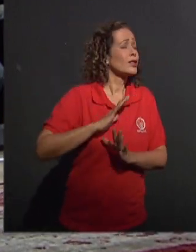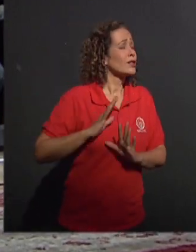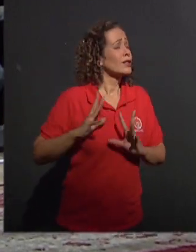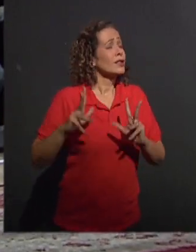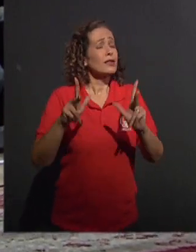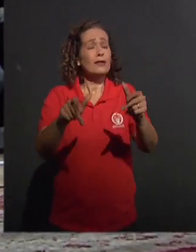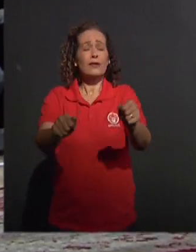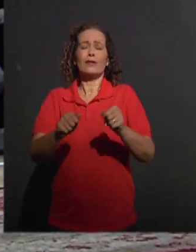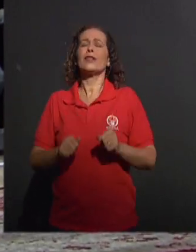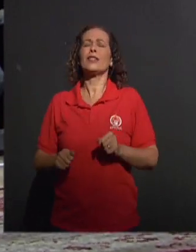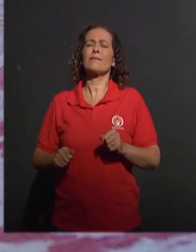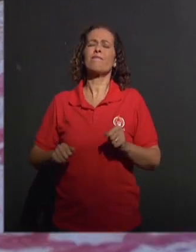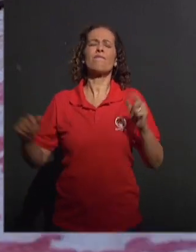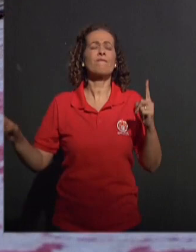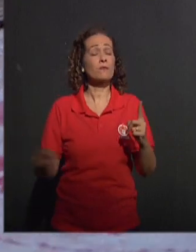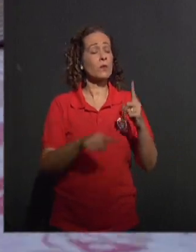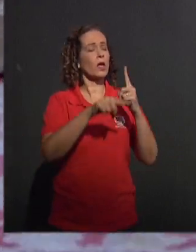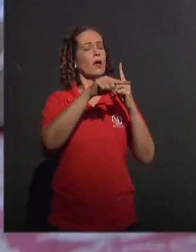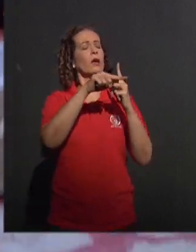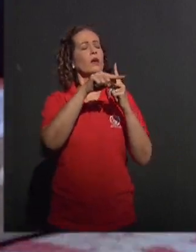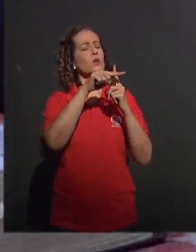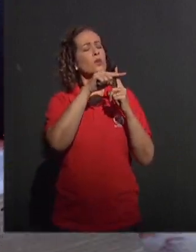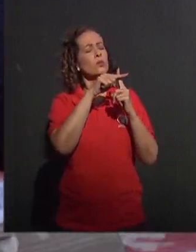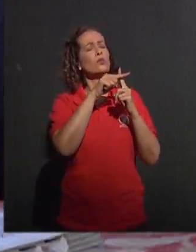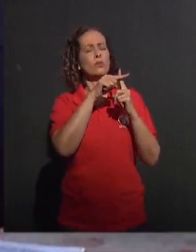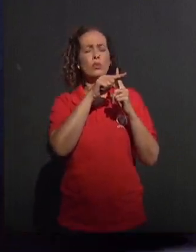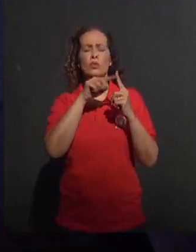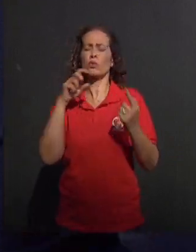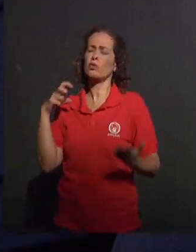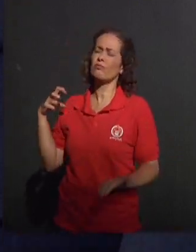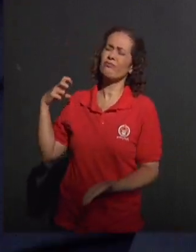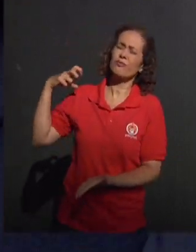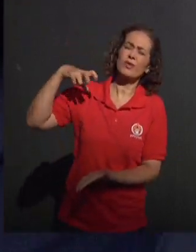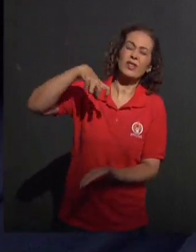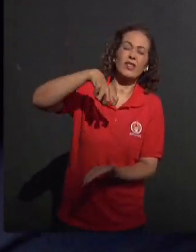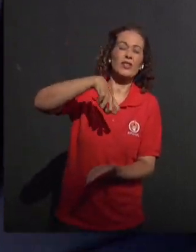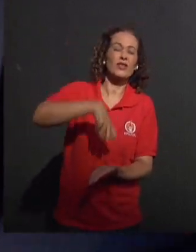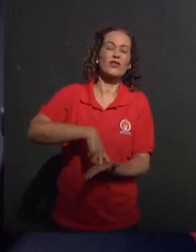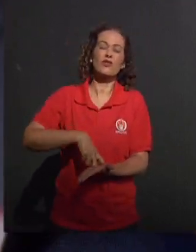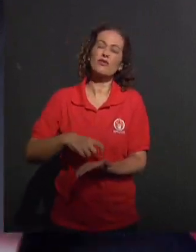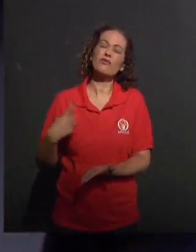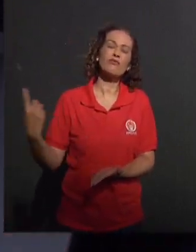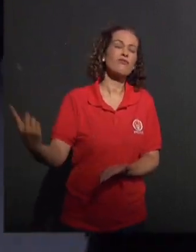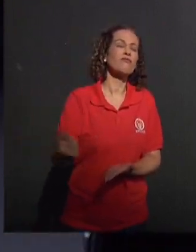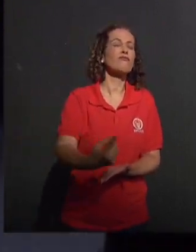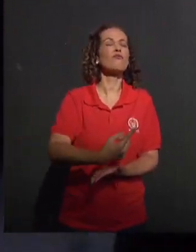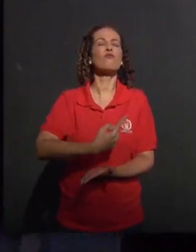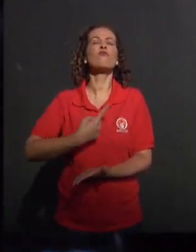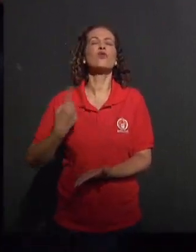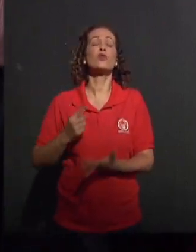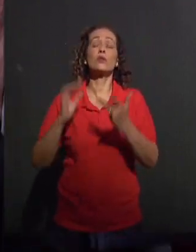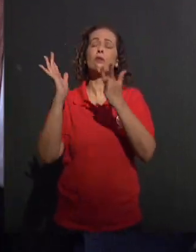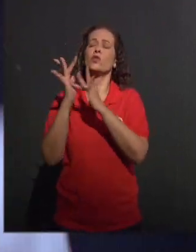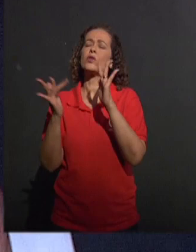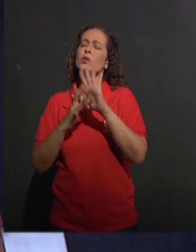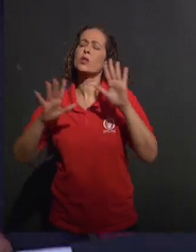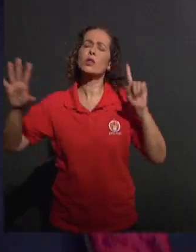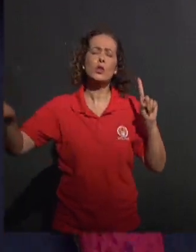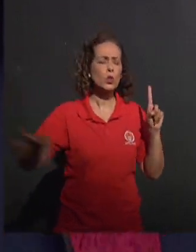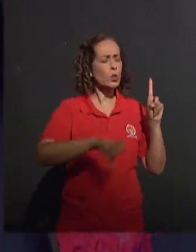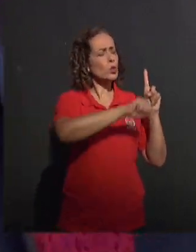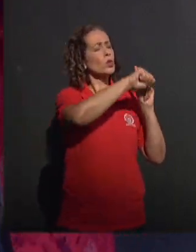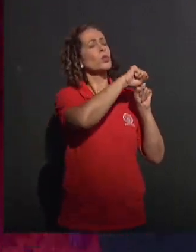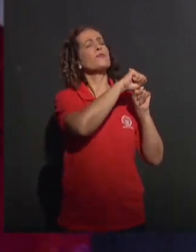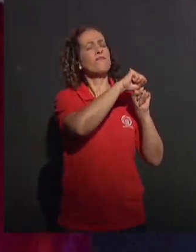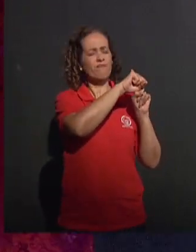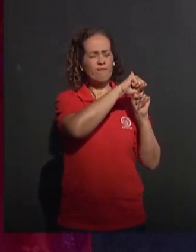Senhor levou, o castigo que devia vir sobre nós, veio sobre o Senhor. Pelas Tuas pisaduras,